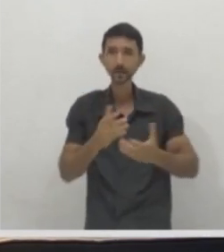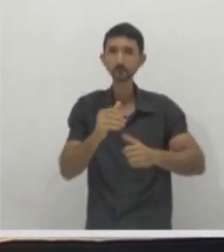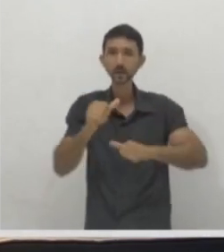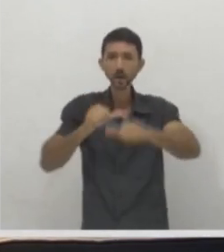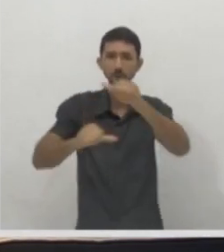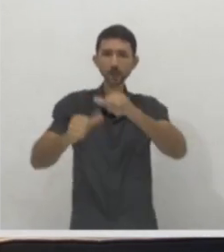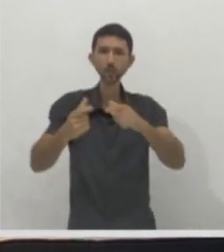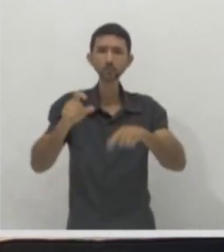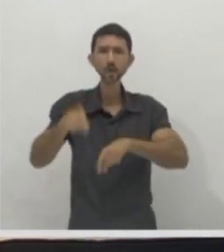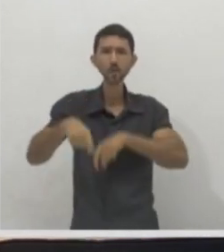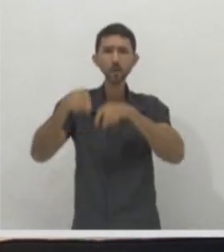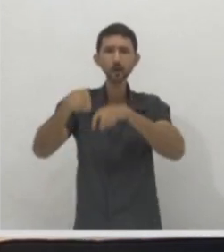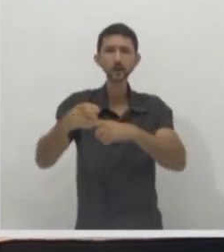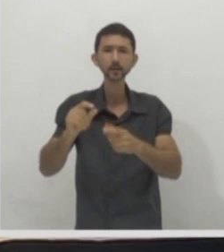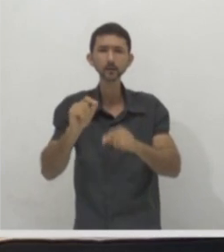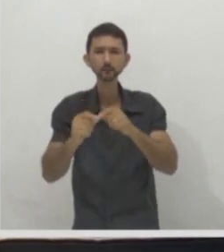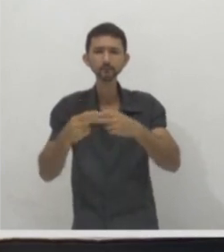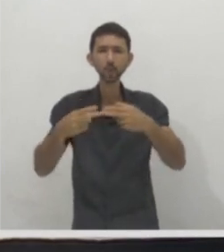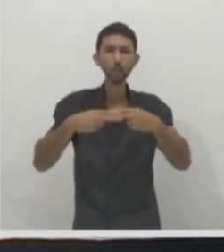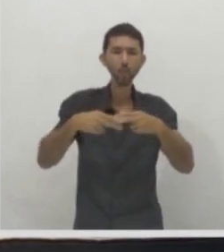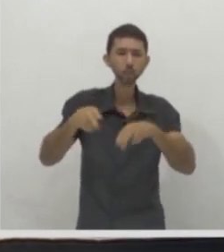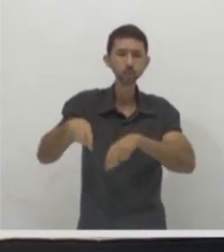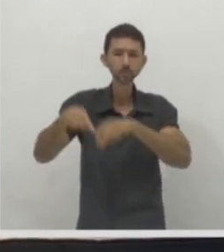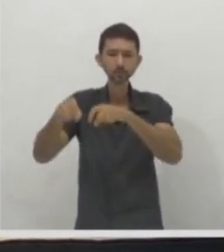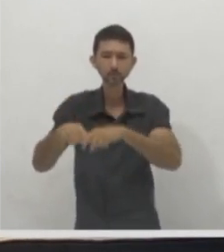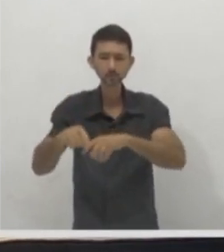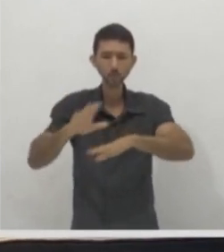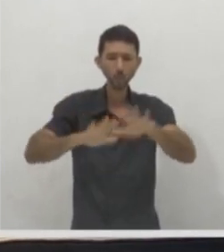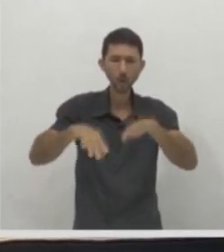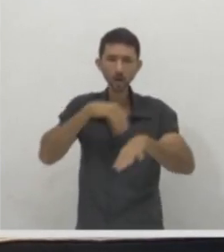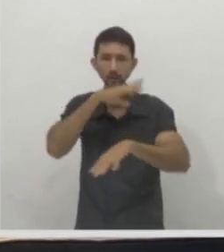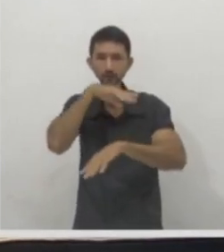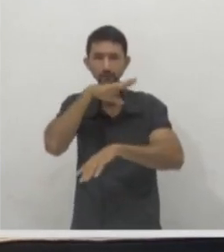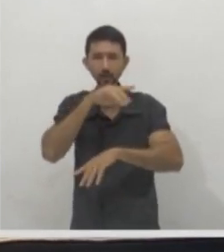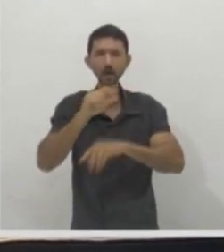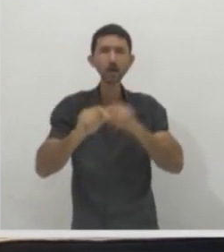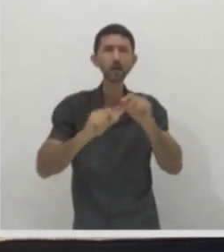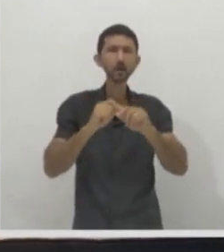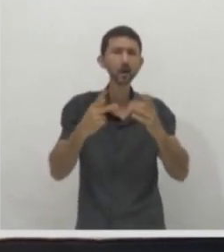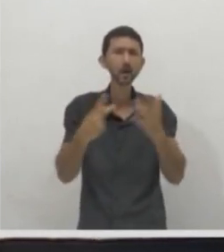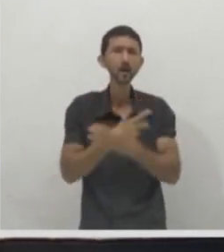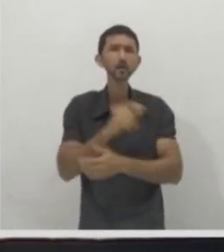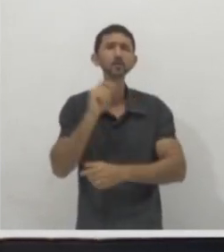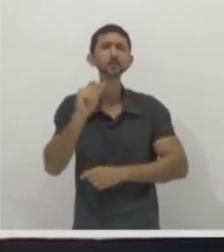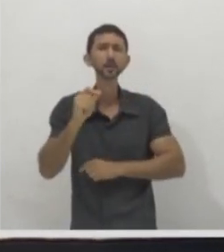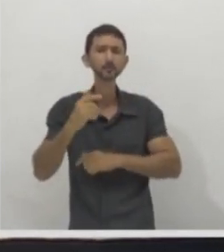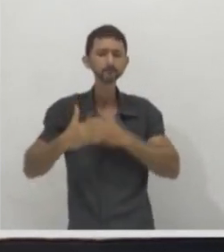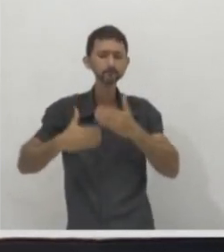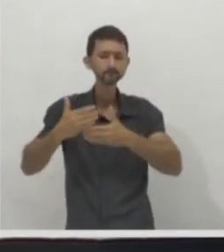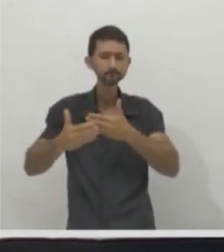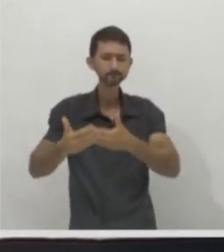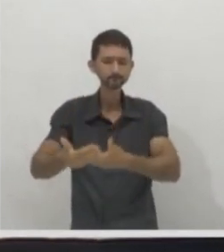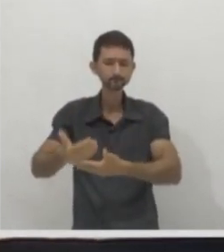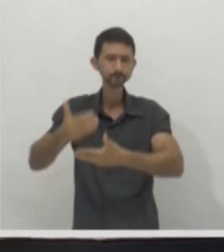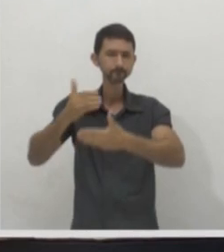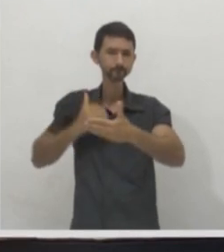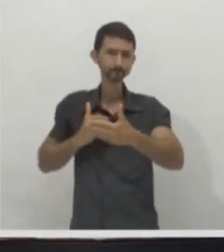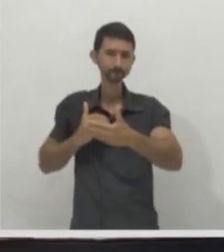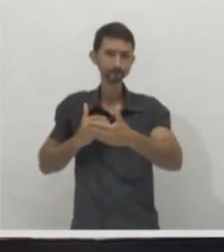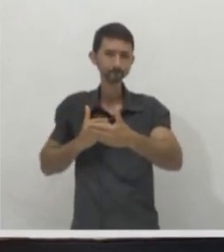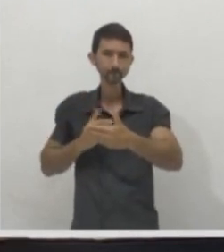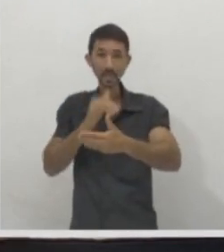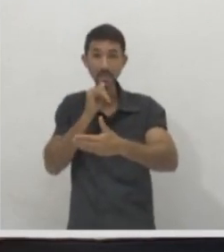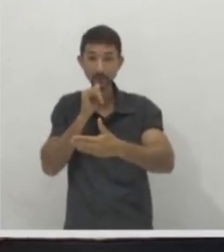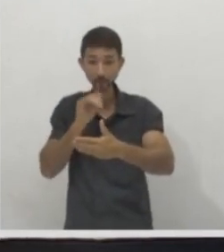revolução agrícola, ou seja, com o uso da agricultura e a domesticação de animais, aconteceu um processo inverso. Em vez de ficar